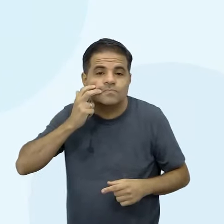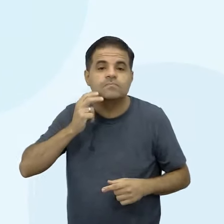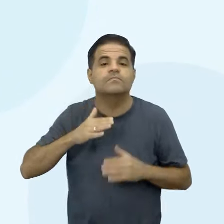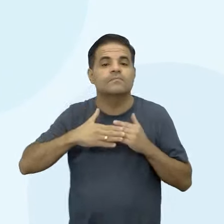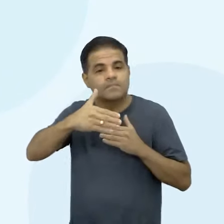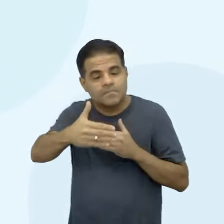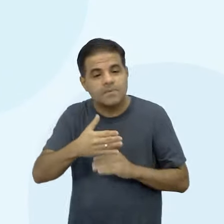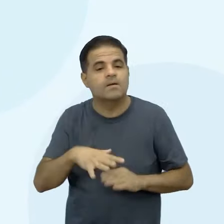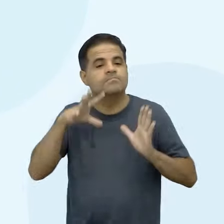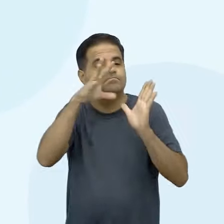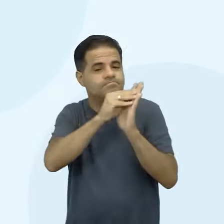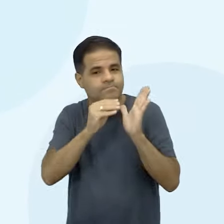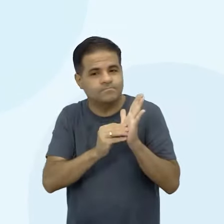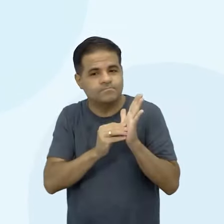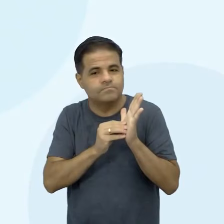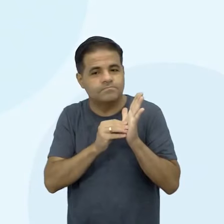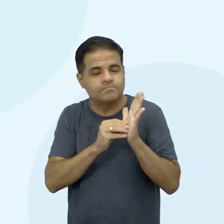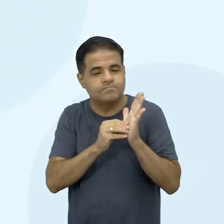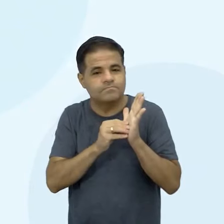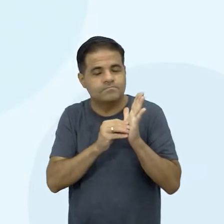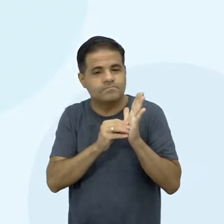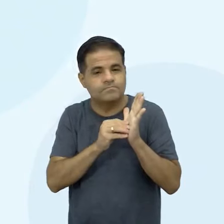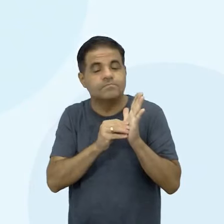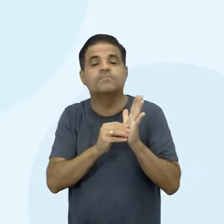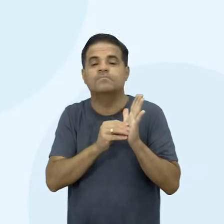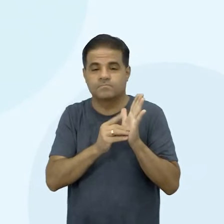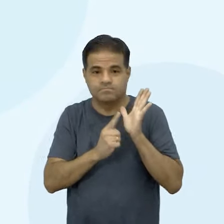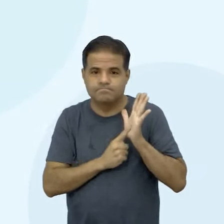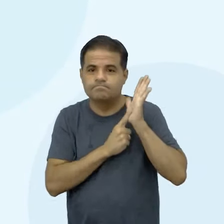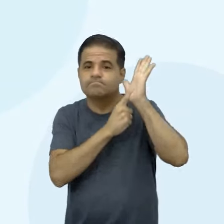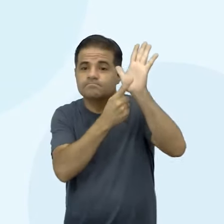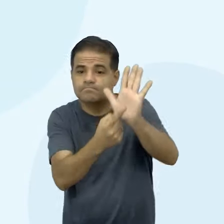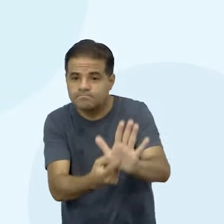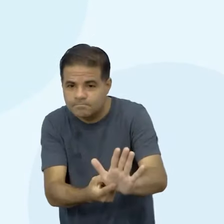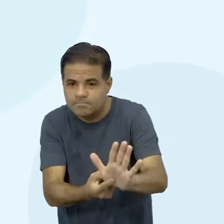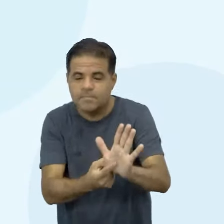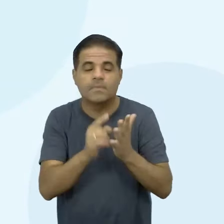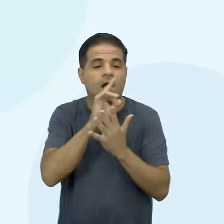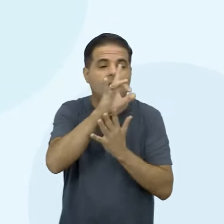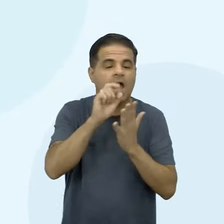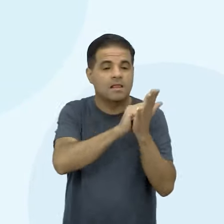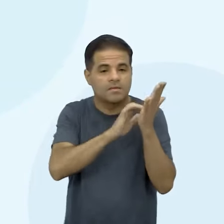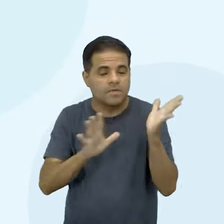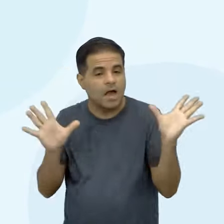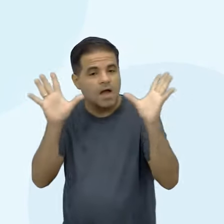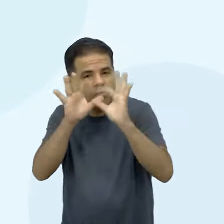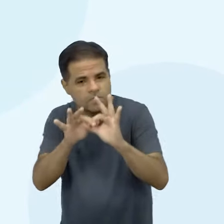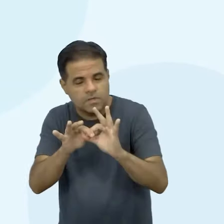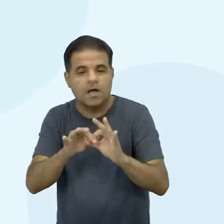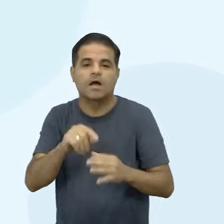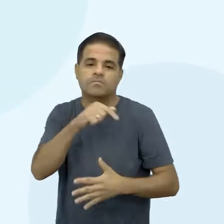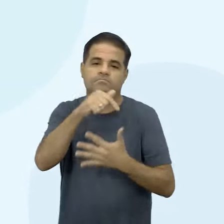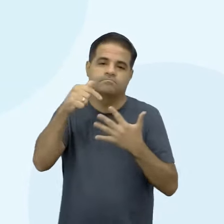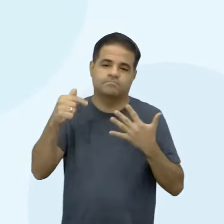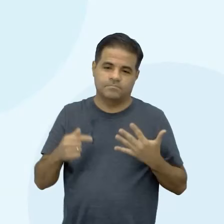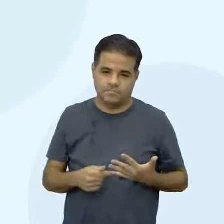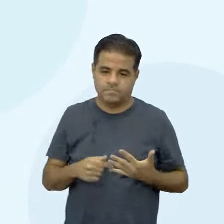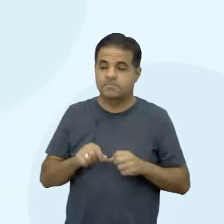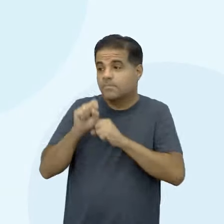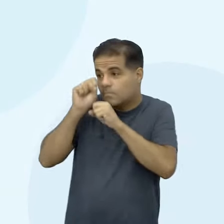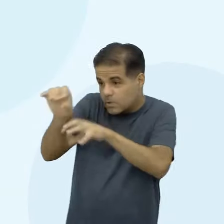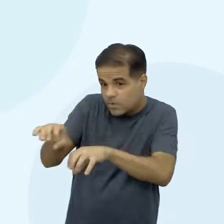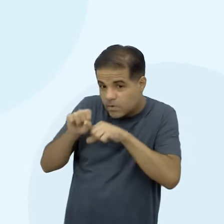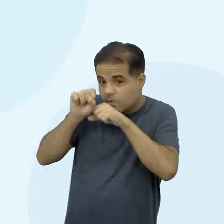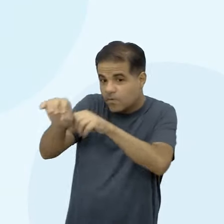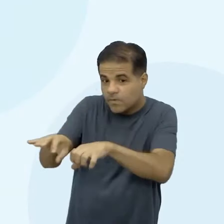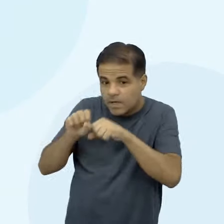acabar aparecendo ao longo das atividades, indicando aí que cada atividade está mais associada a algum desses eixos, para orientar